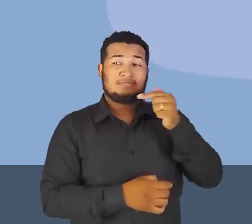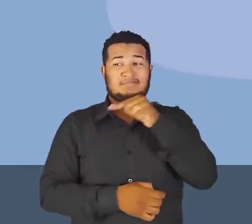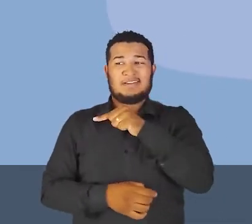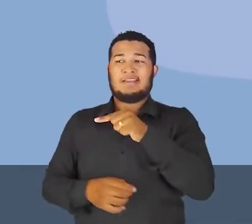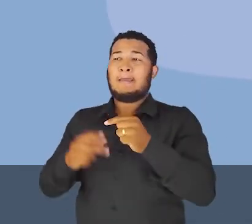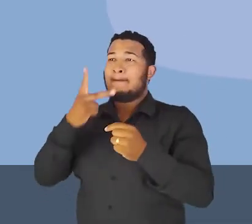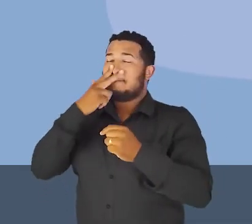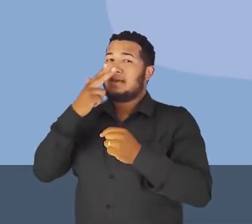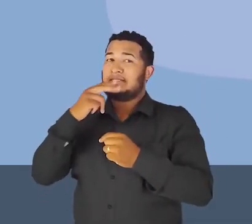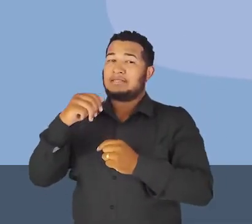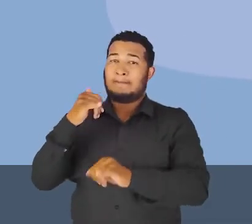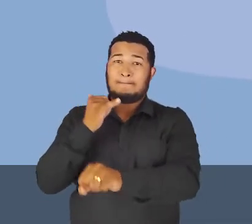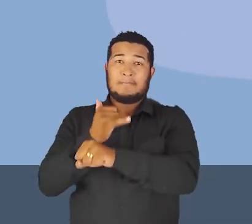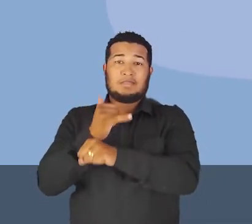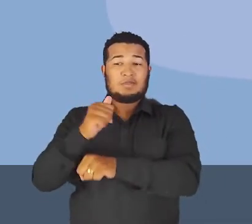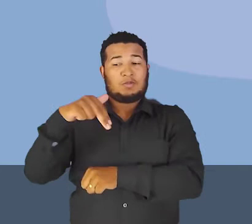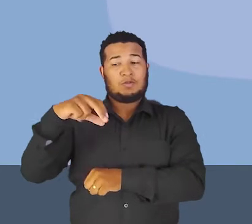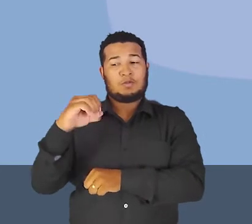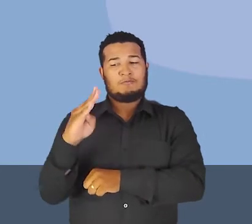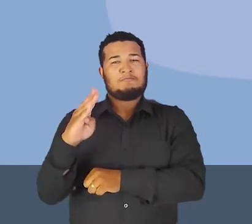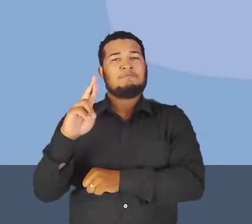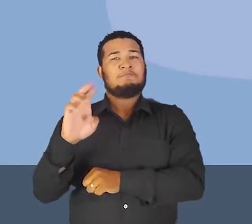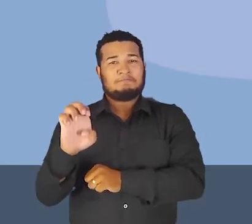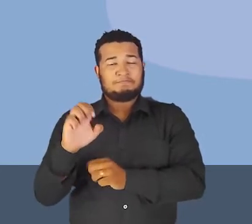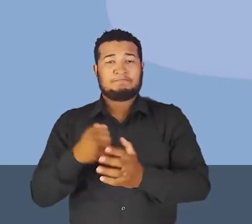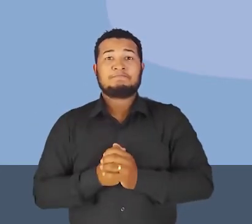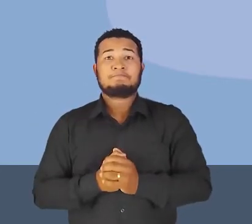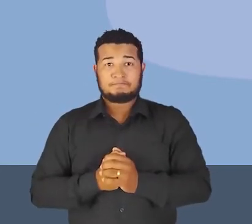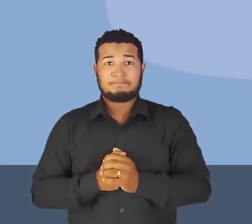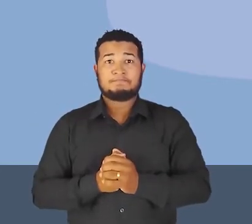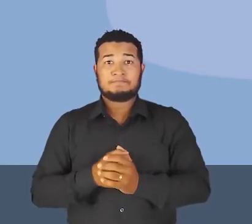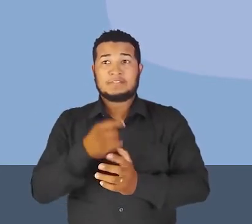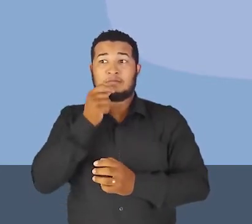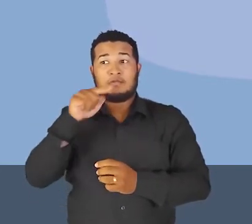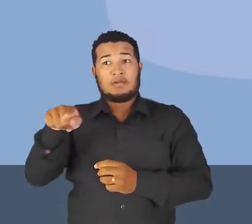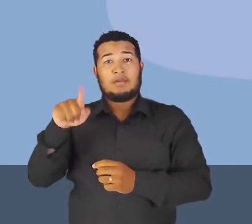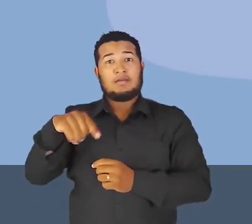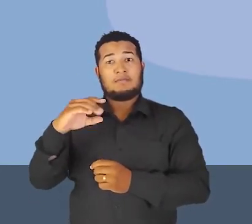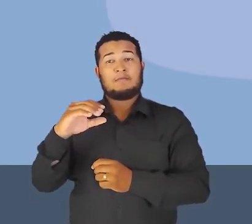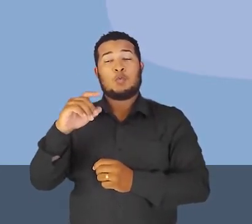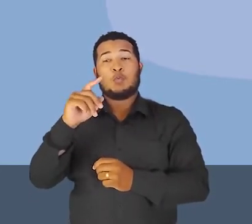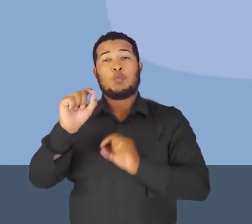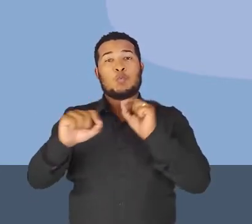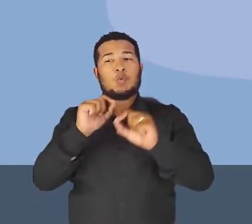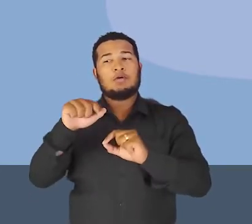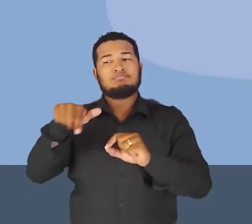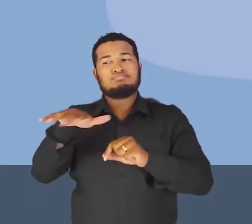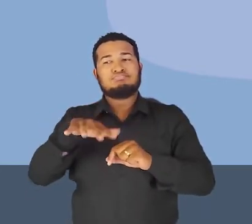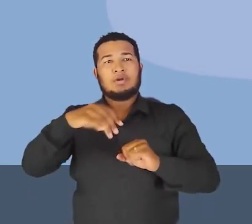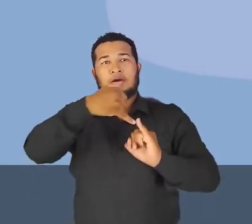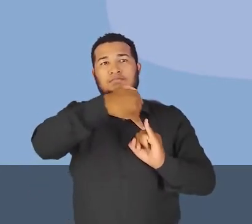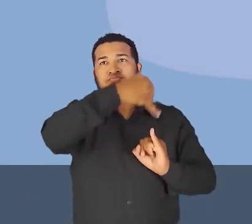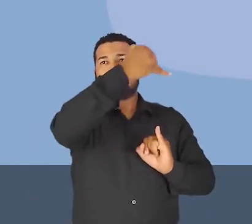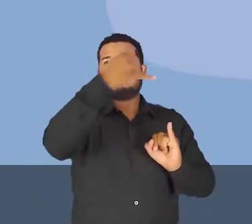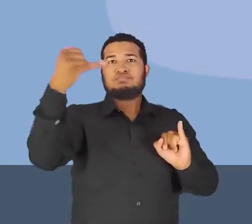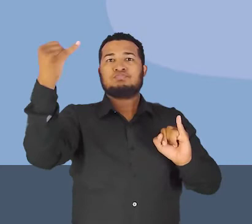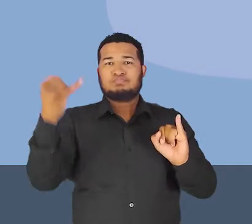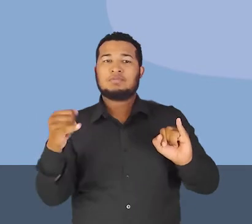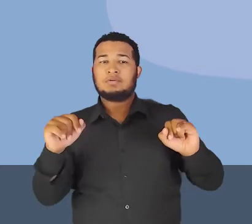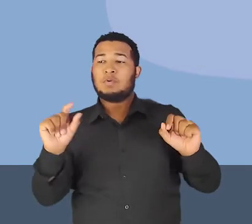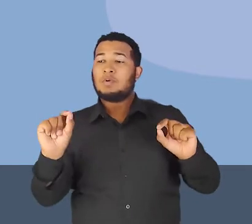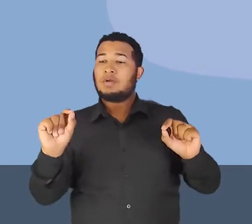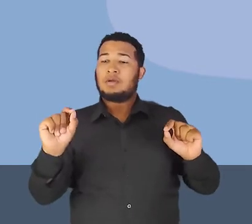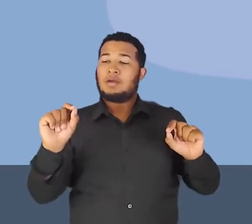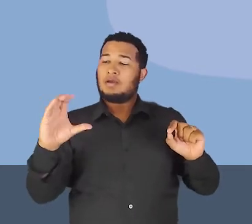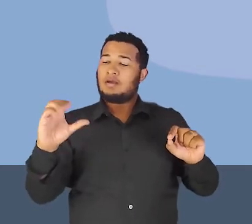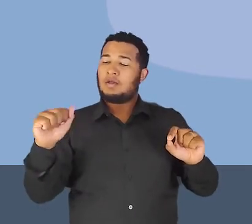um metal mais nobre. Então, o que a gente vai ter aí? O cátodo como sendo a barra de cobre e o